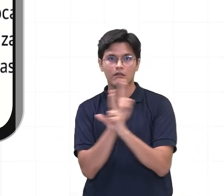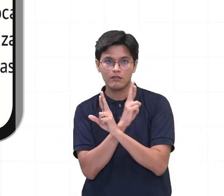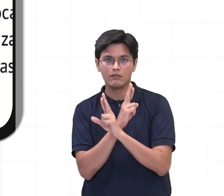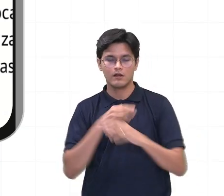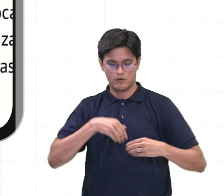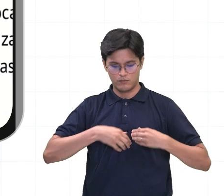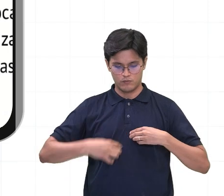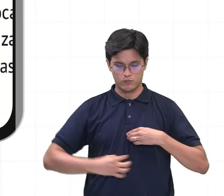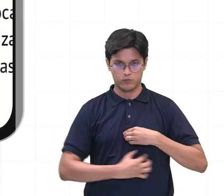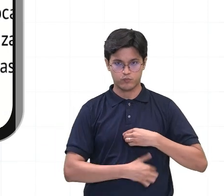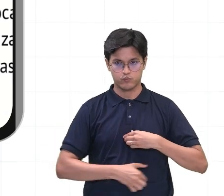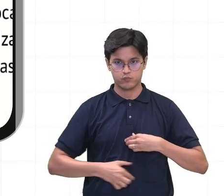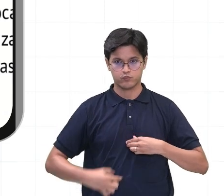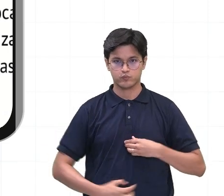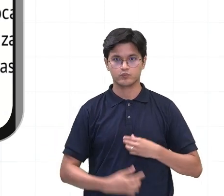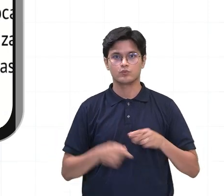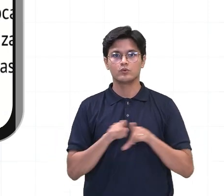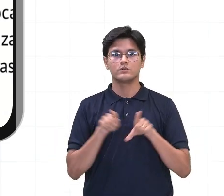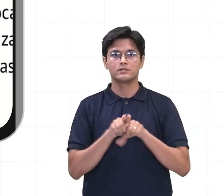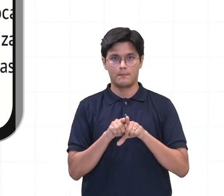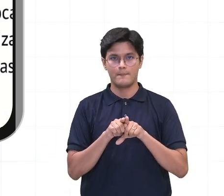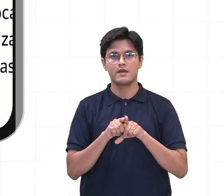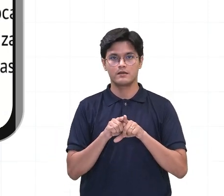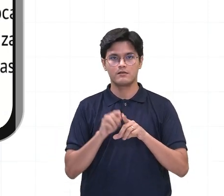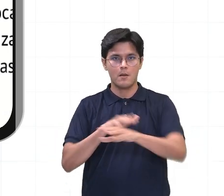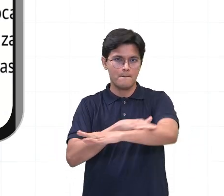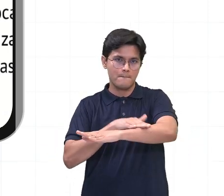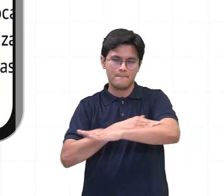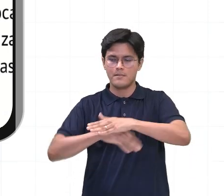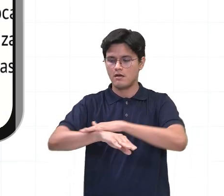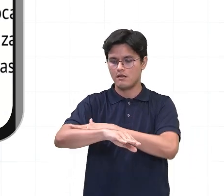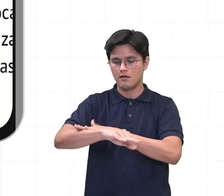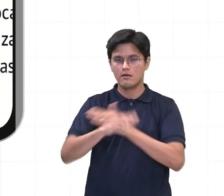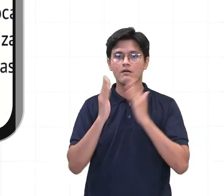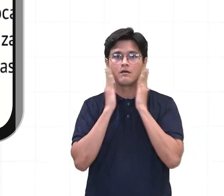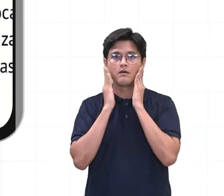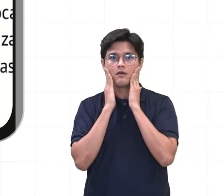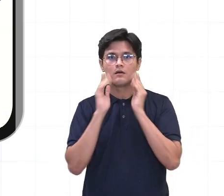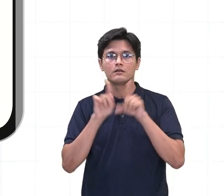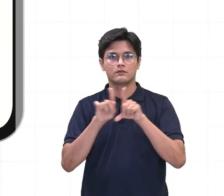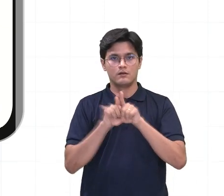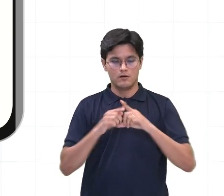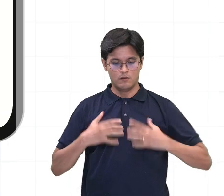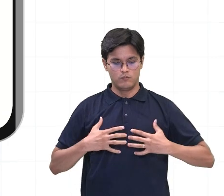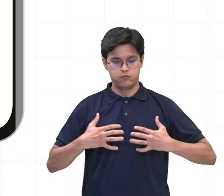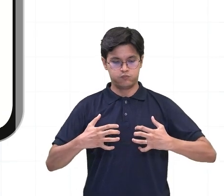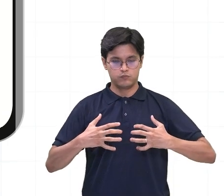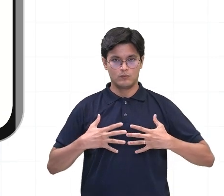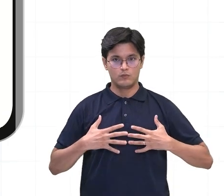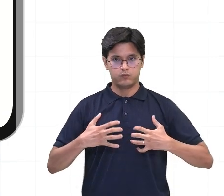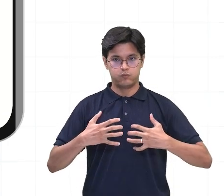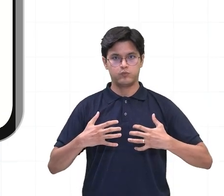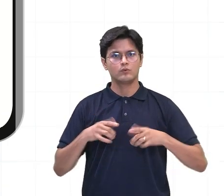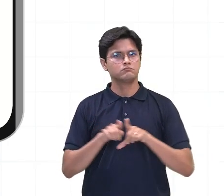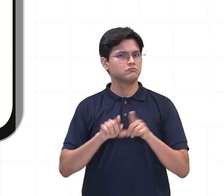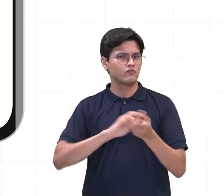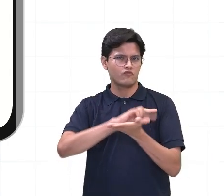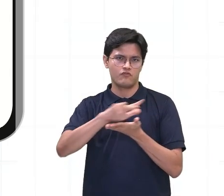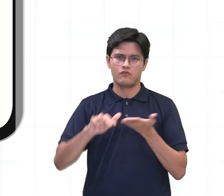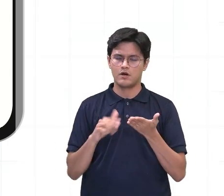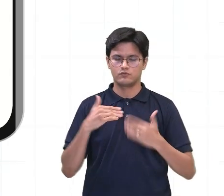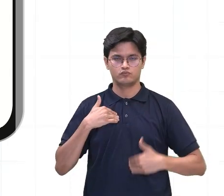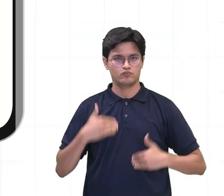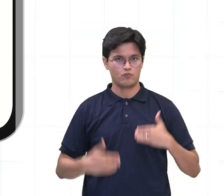nossa pele, com a parte do pulmão, né, como a gente observa aí nessa imagem, entre outros, né? Então,